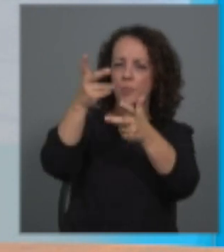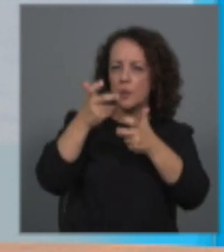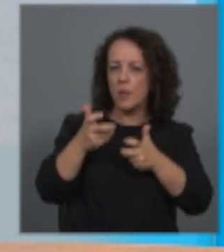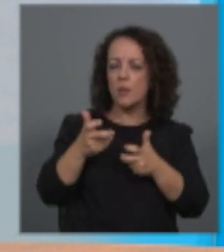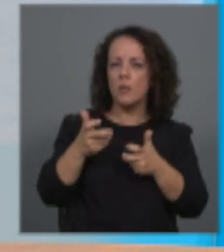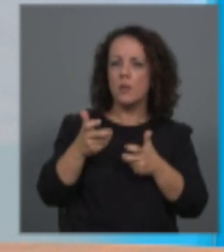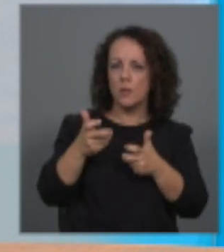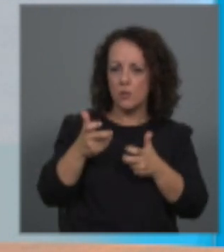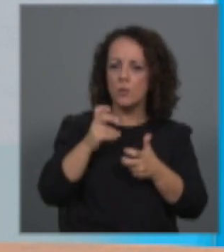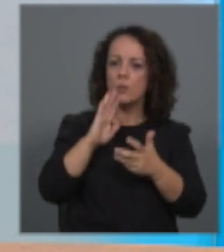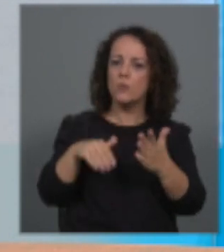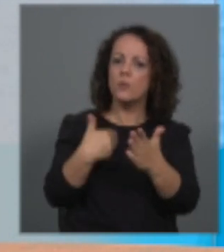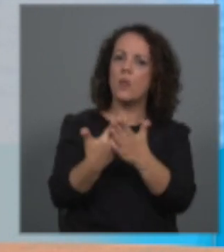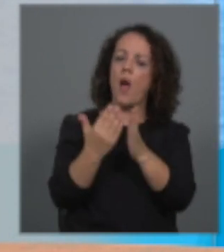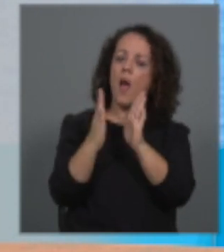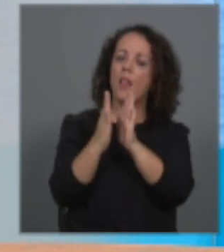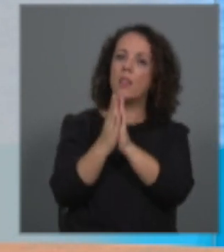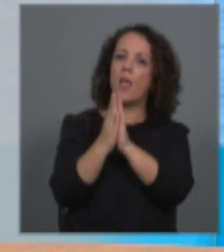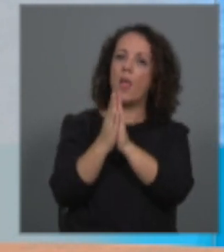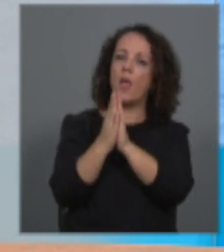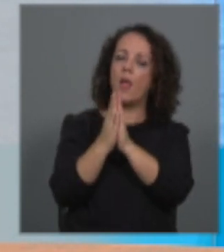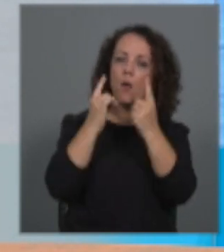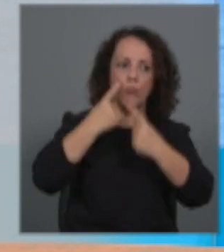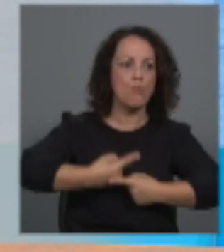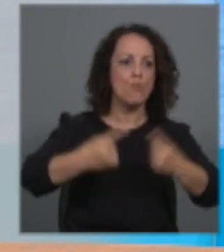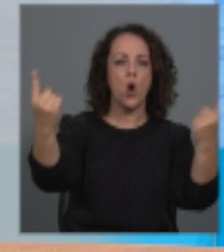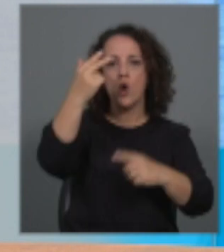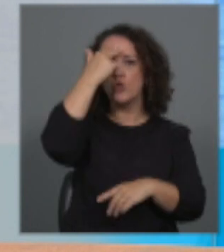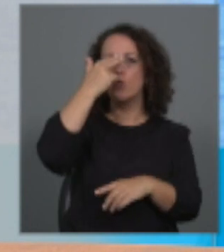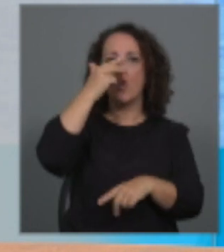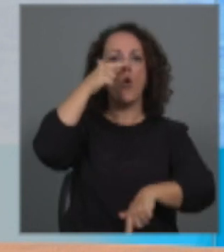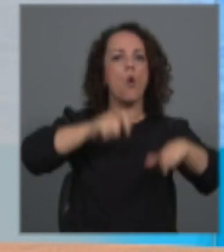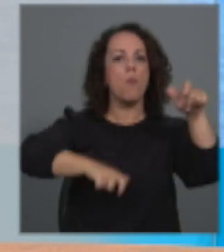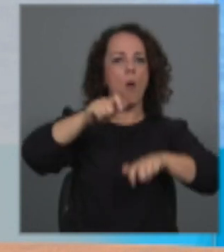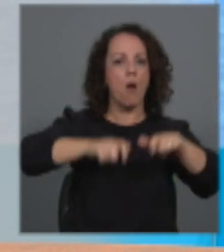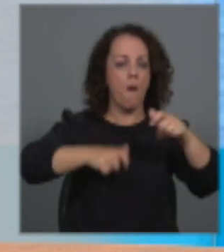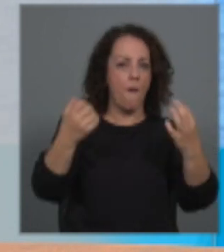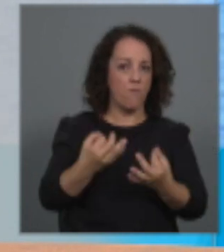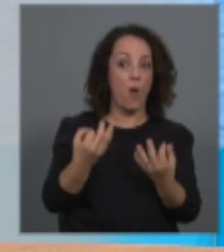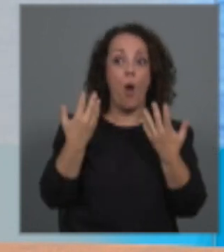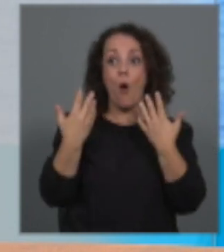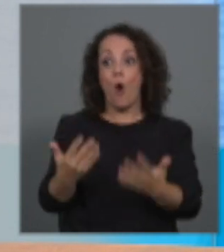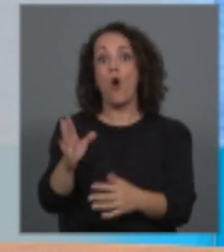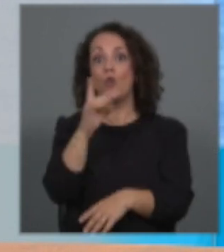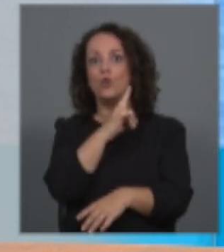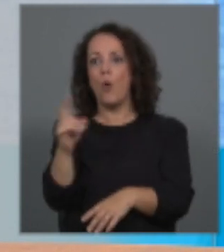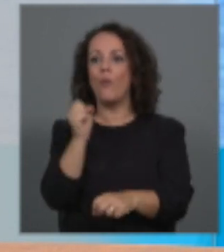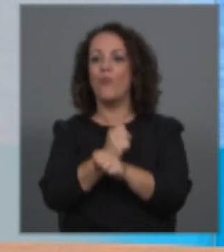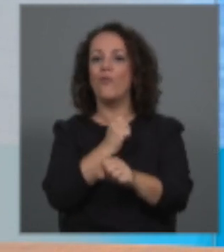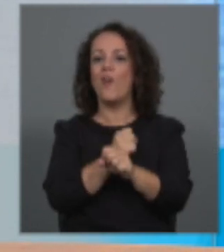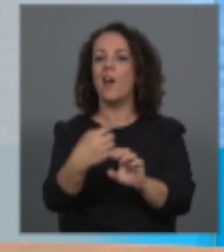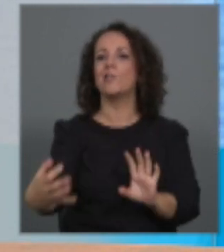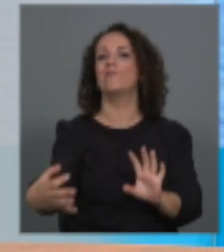a Deus a revelar-se na história humana. E agora João faz esta ponte para o